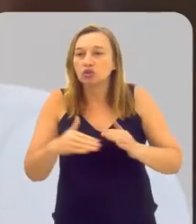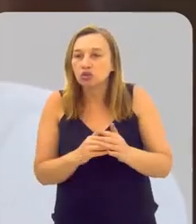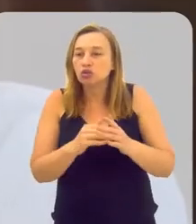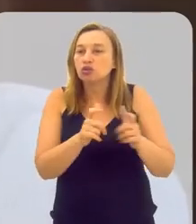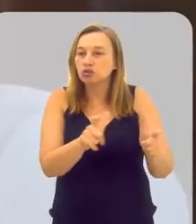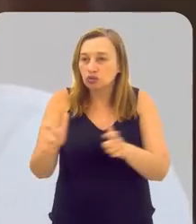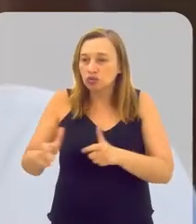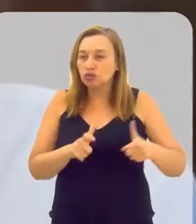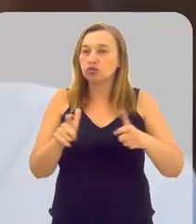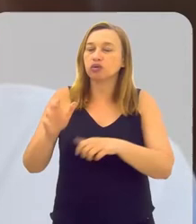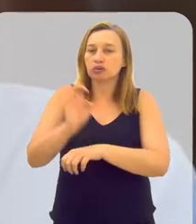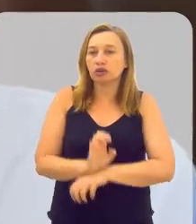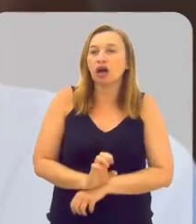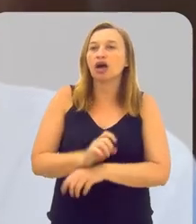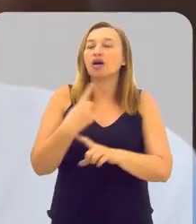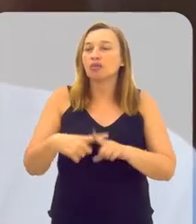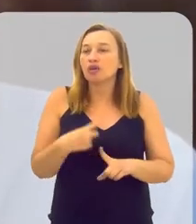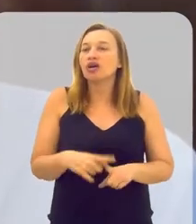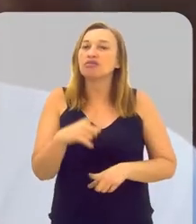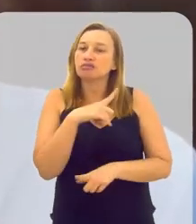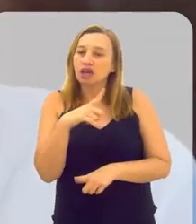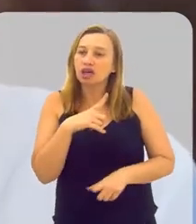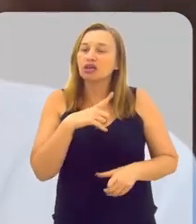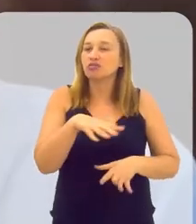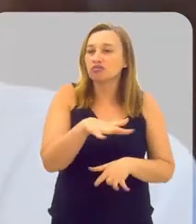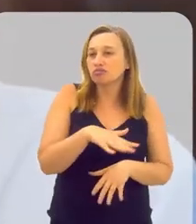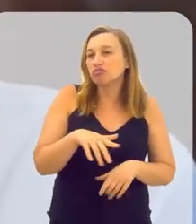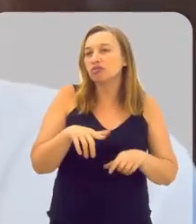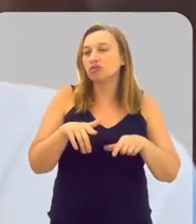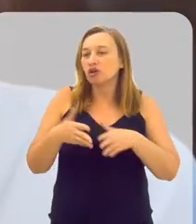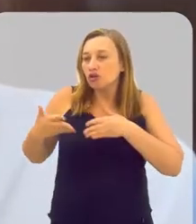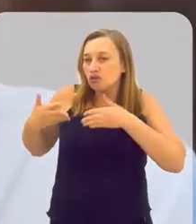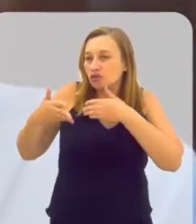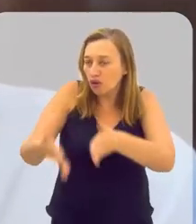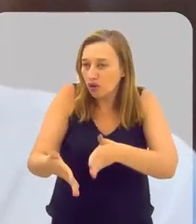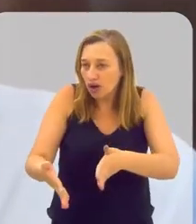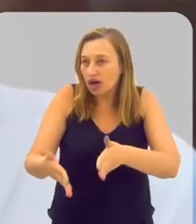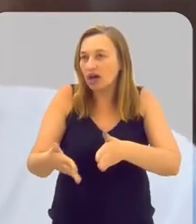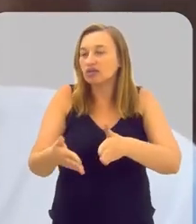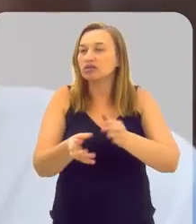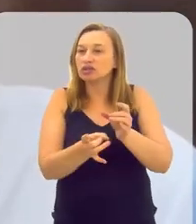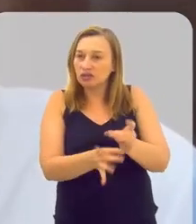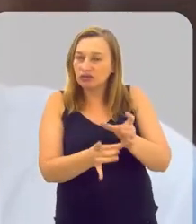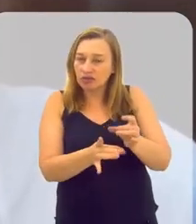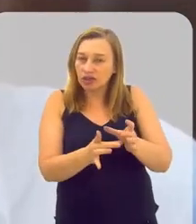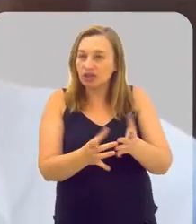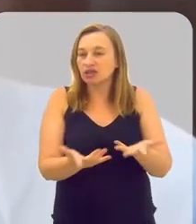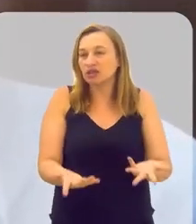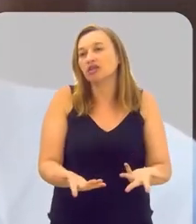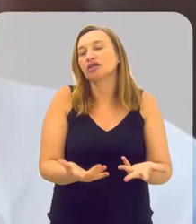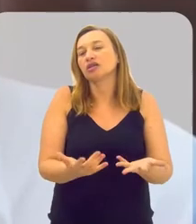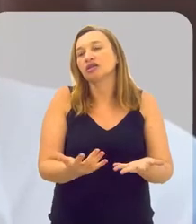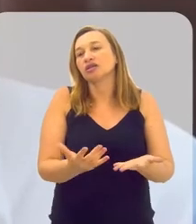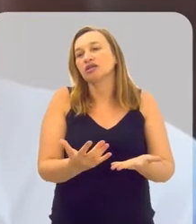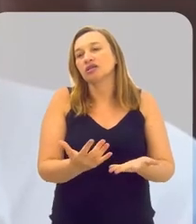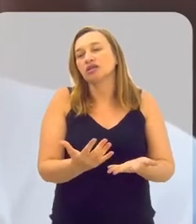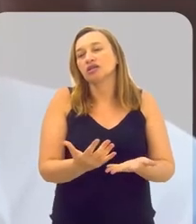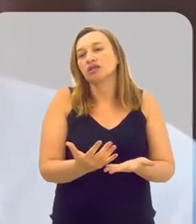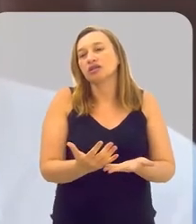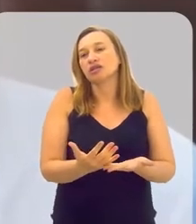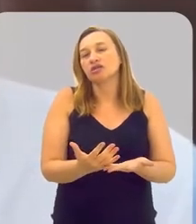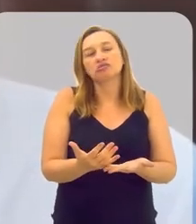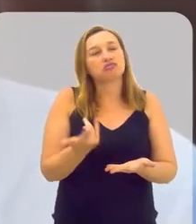todas as regiões do estado, até porque a gente ainda tem um mercado muito concentrado em um único fornecedor, então a gente não